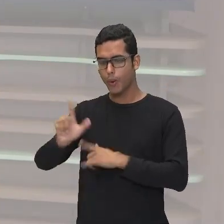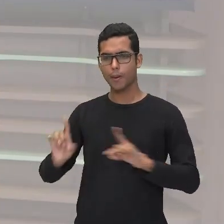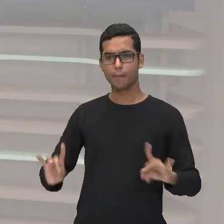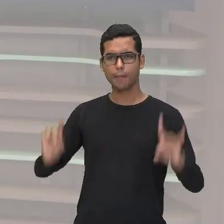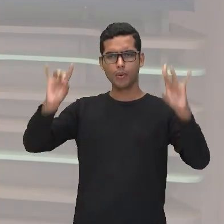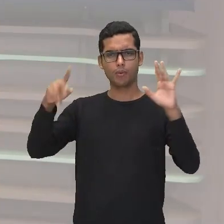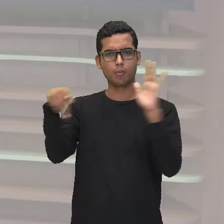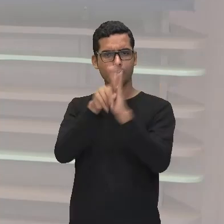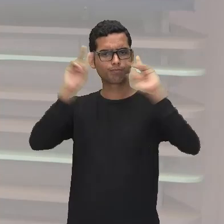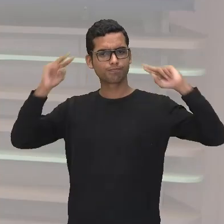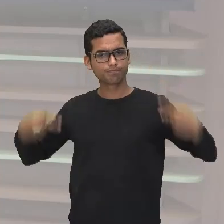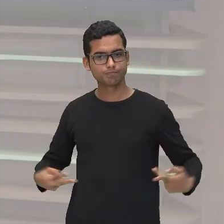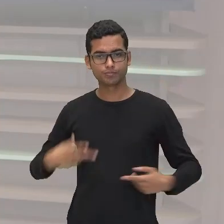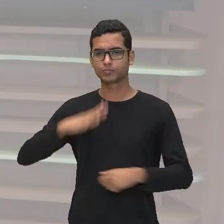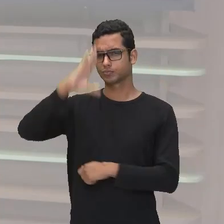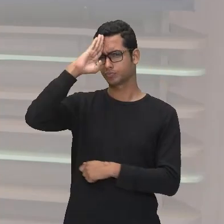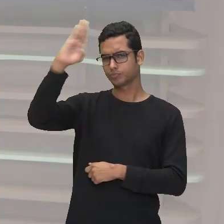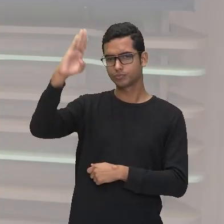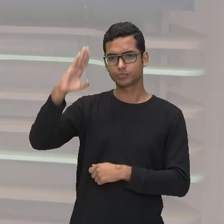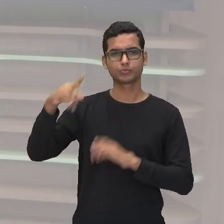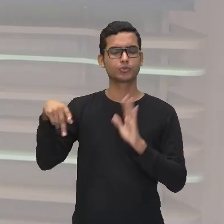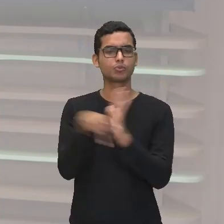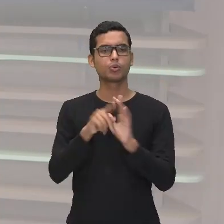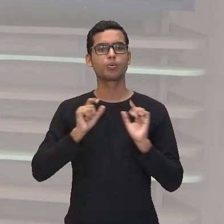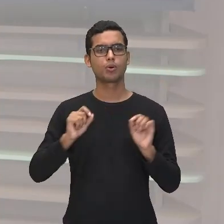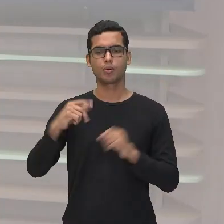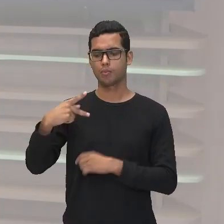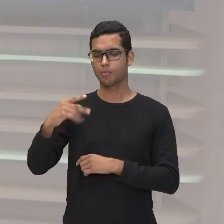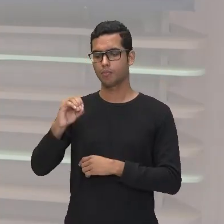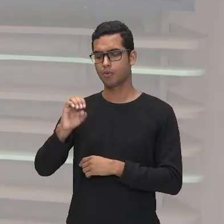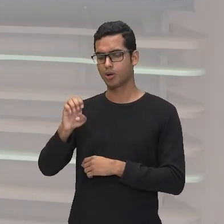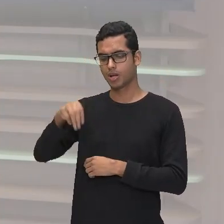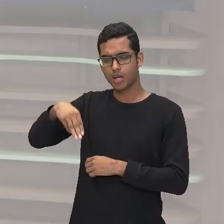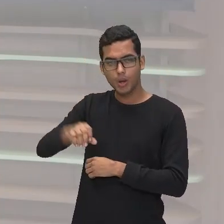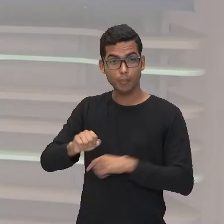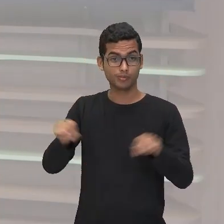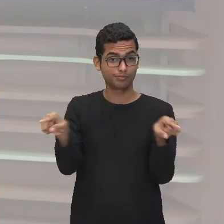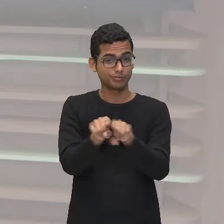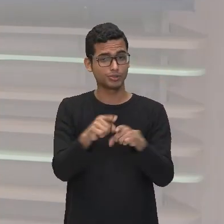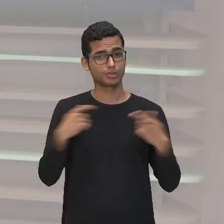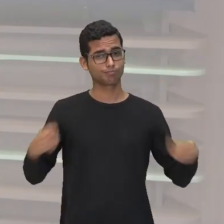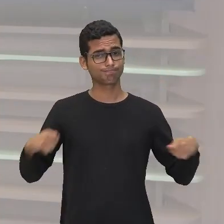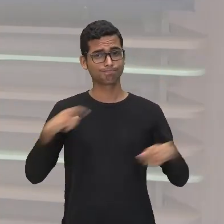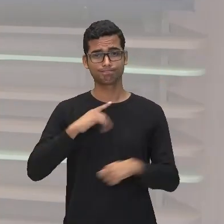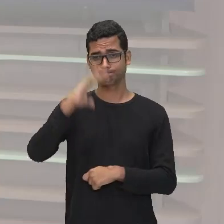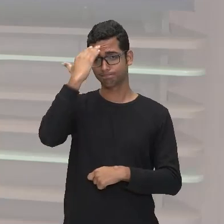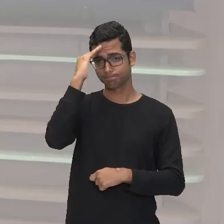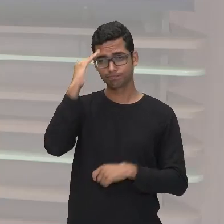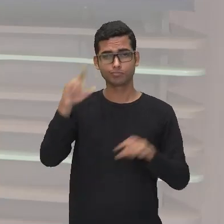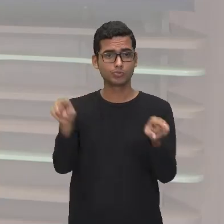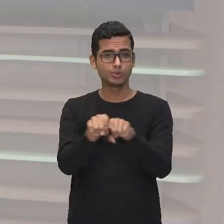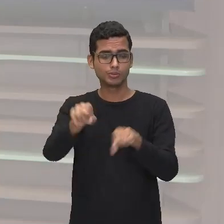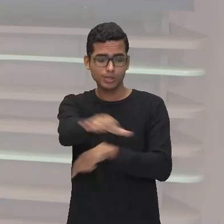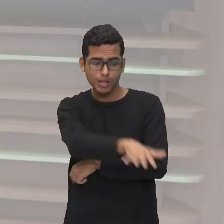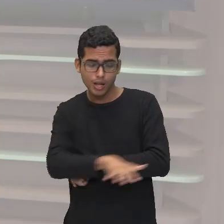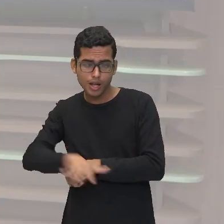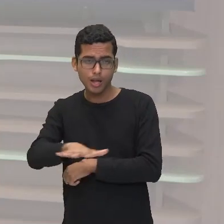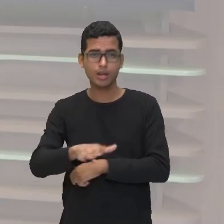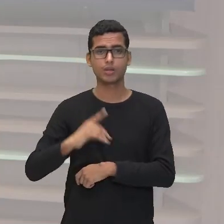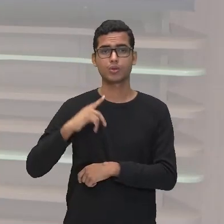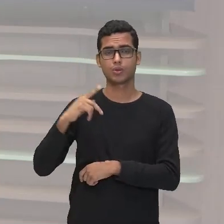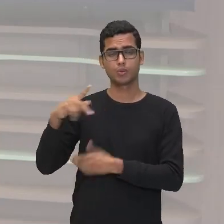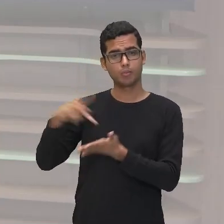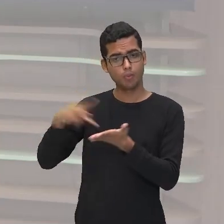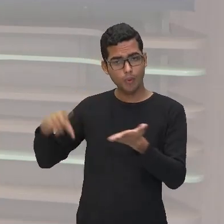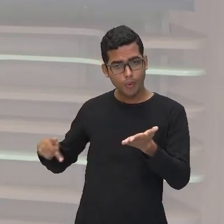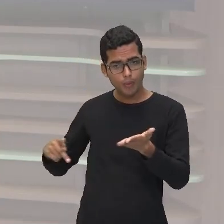ser humano, especialmente os poemas. Tem algo que você precisa entender acerca dos poemas, né? Porque às